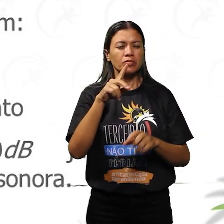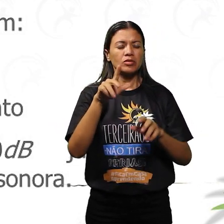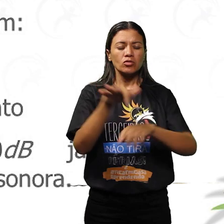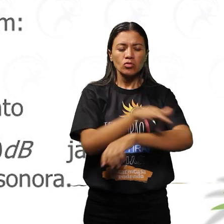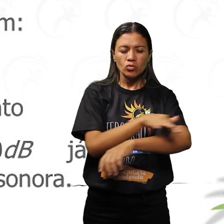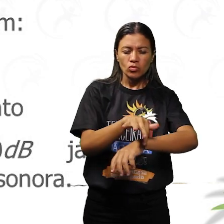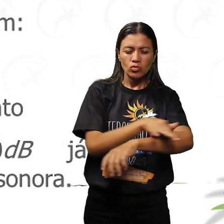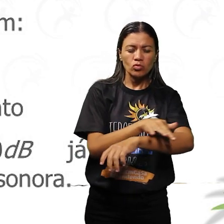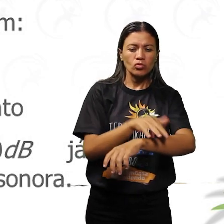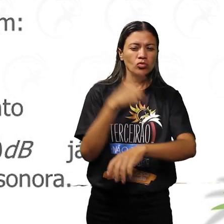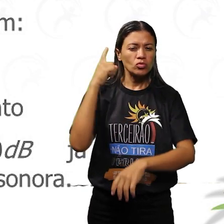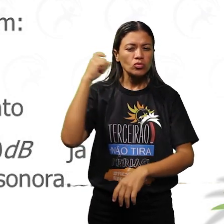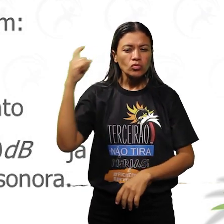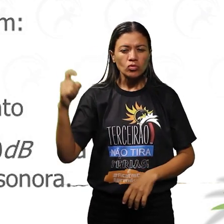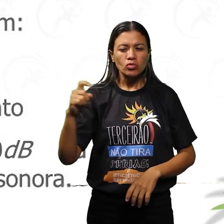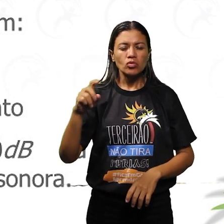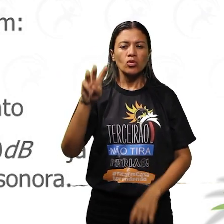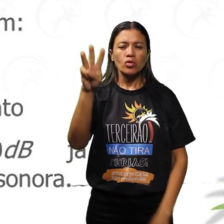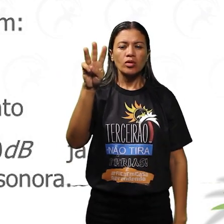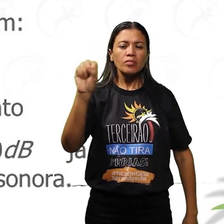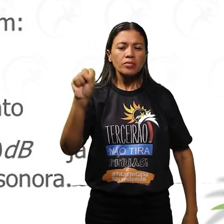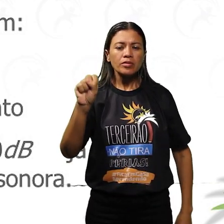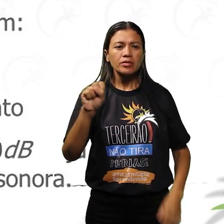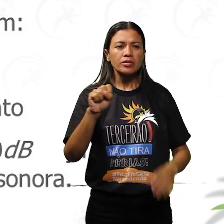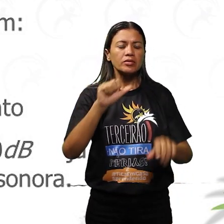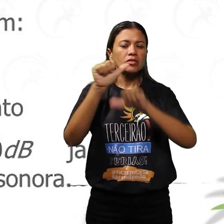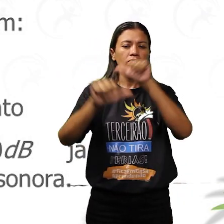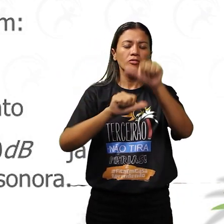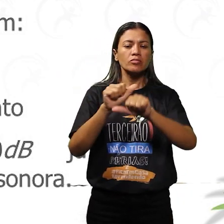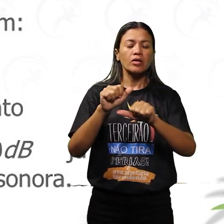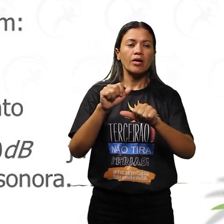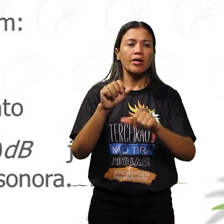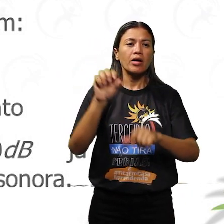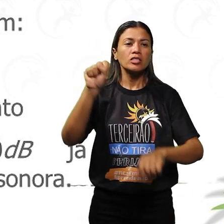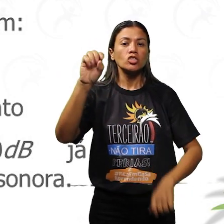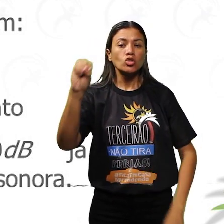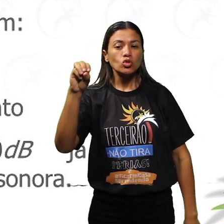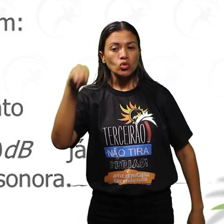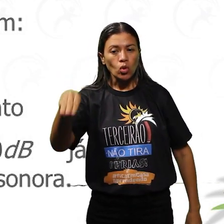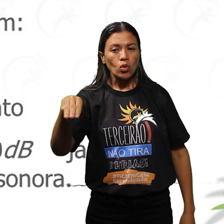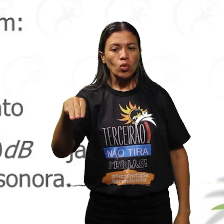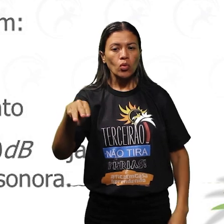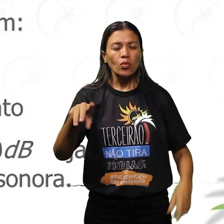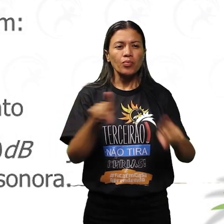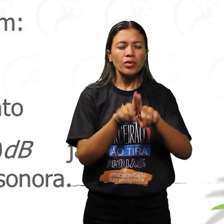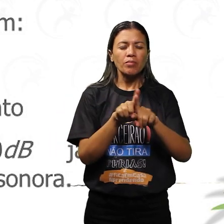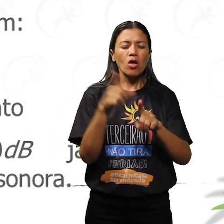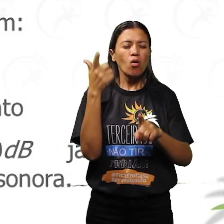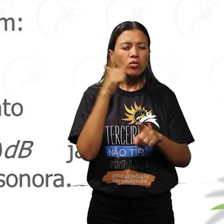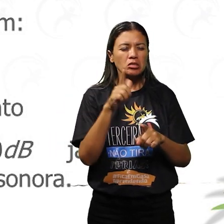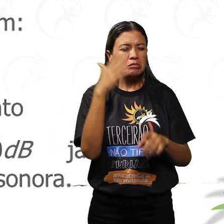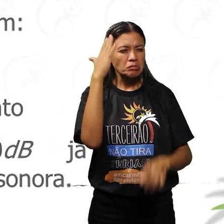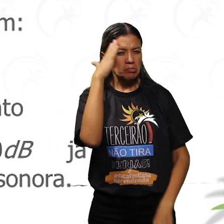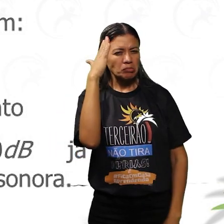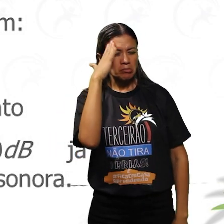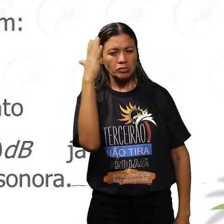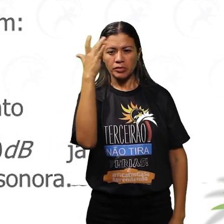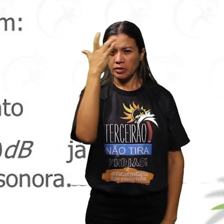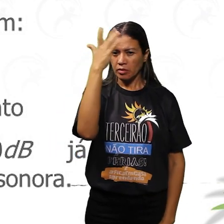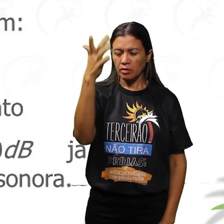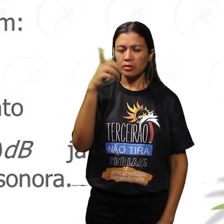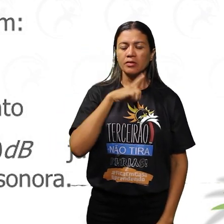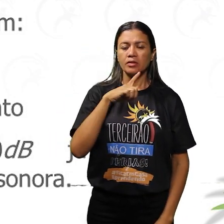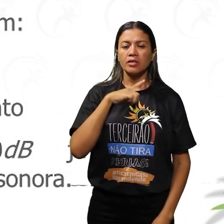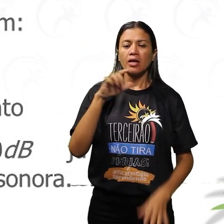dada em watts por metro quadrado, para um nível sonoro, para uma escala mais simples da gente, vamos dizer assim, mensurar, mais fácil. E aí a gente